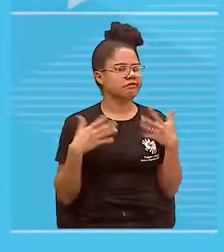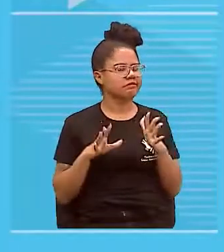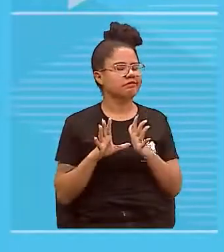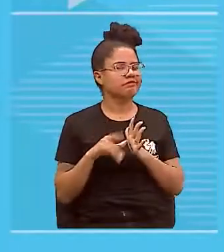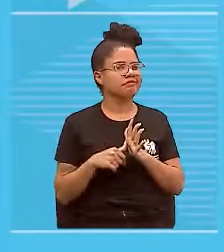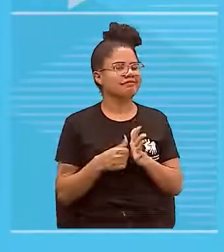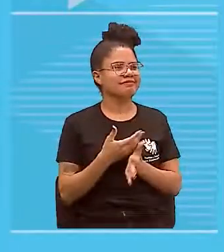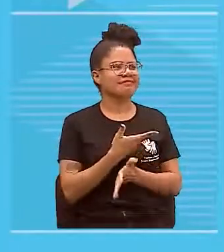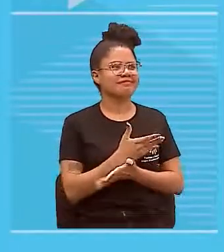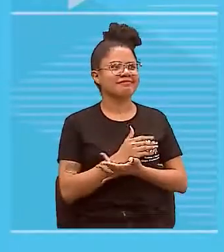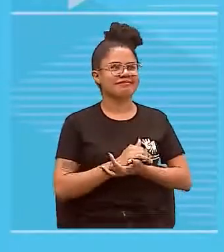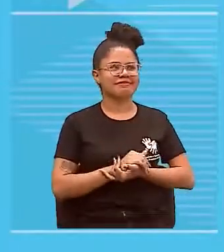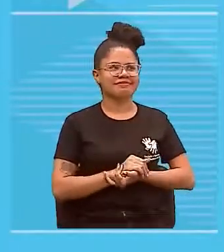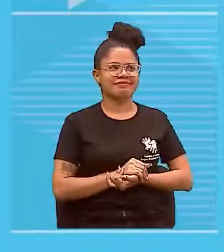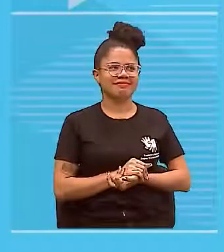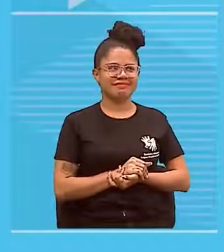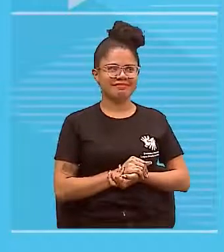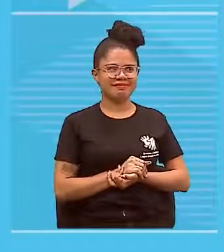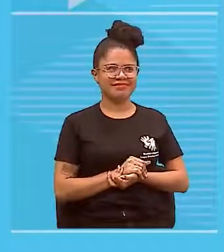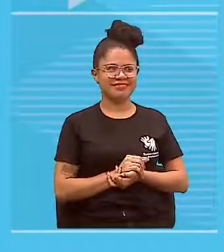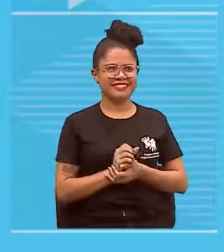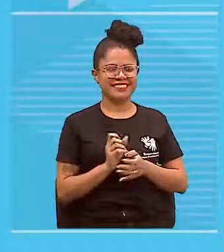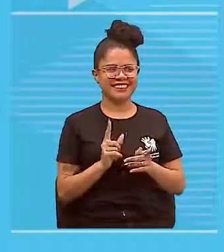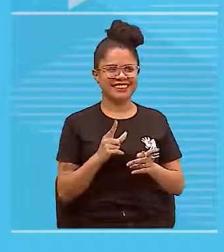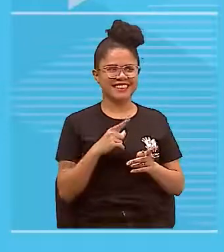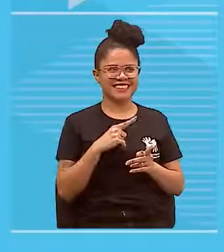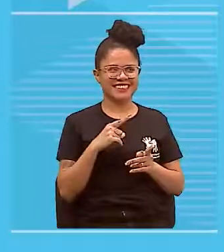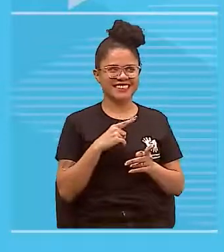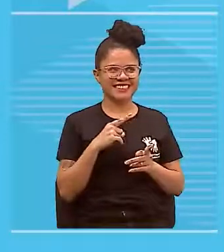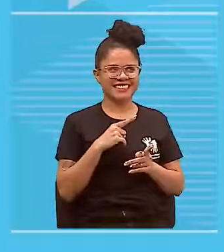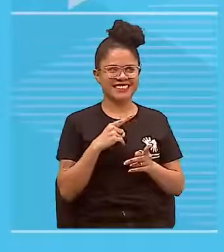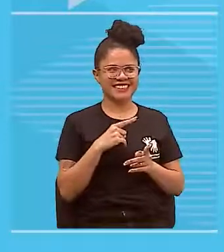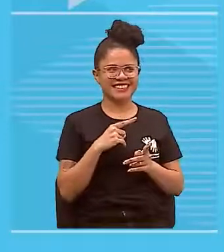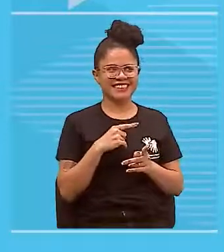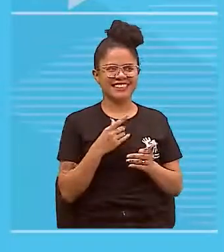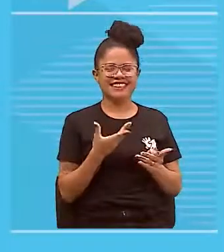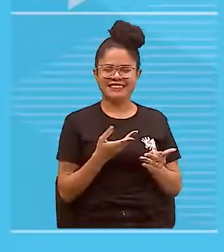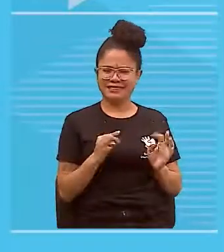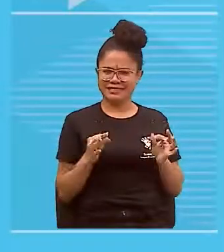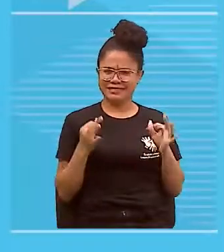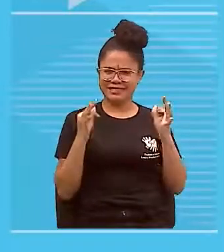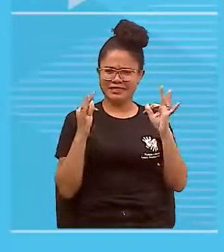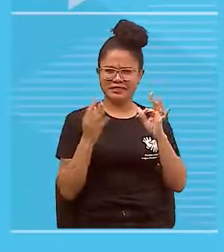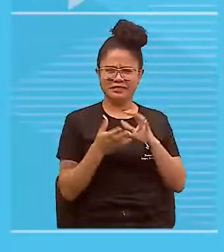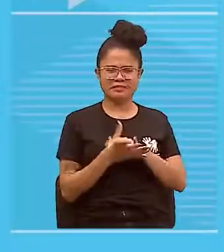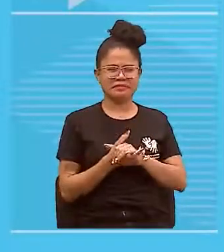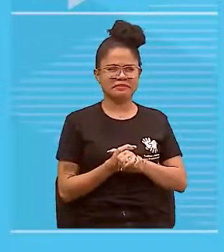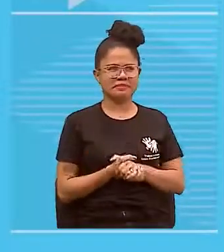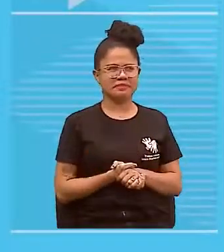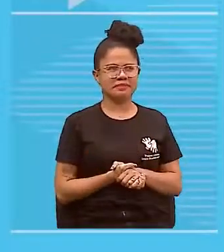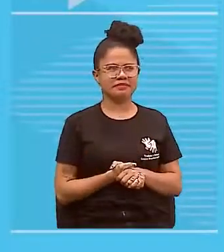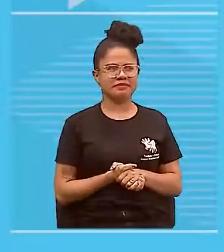é estilizado meu amigo Pense aí